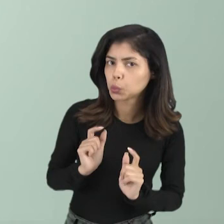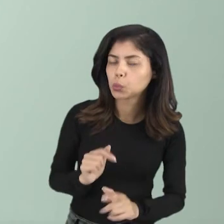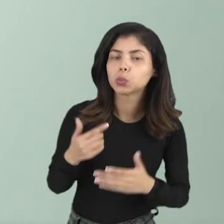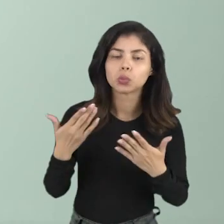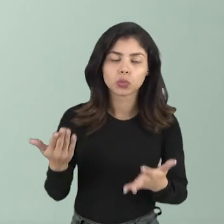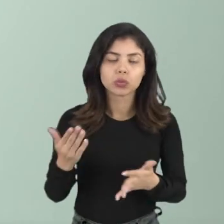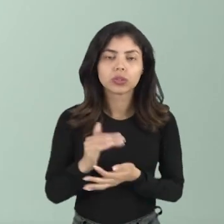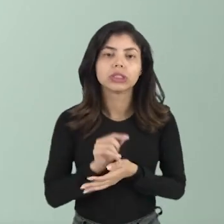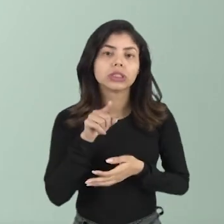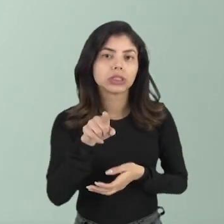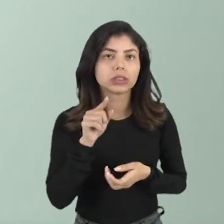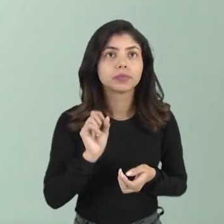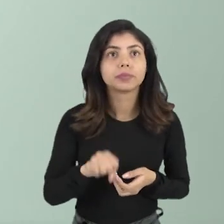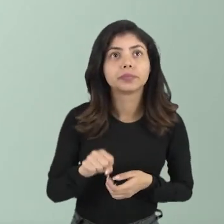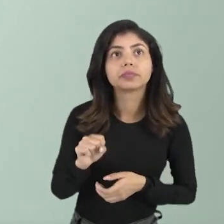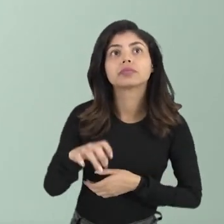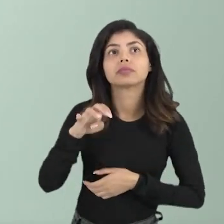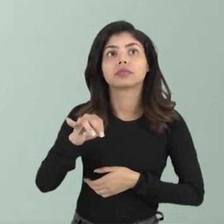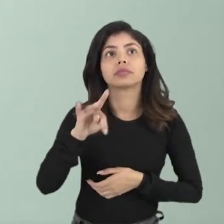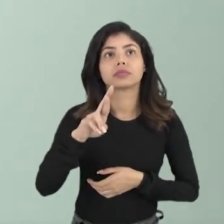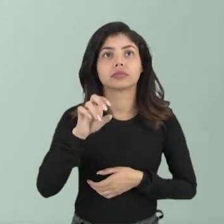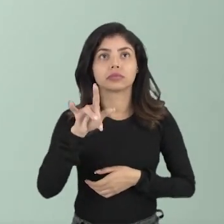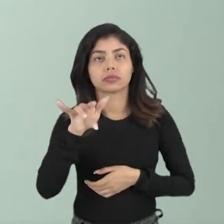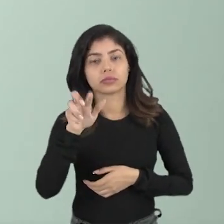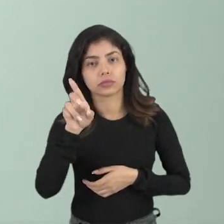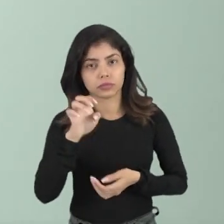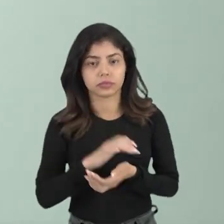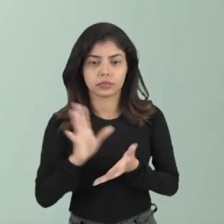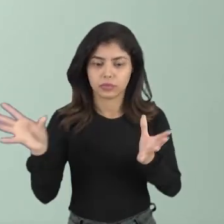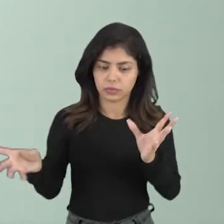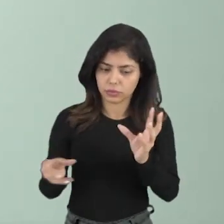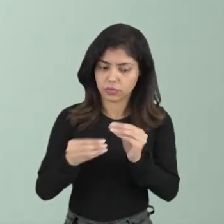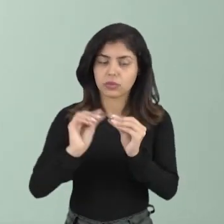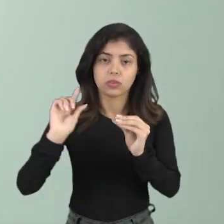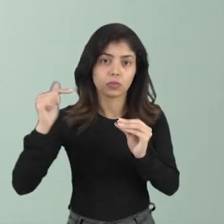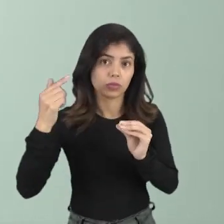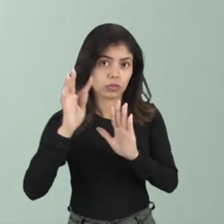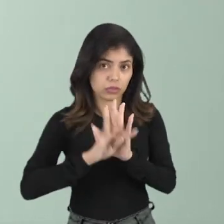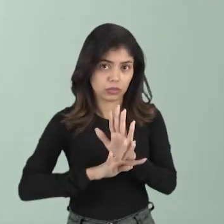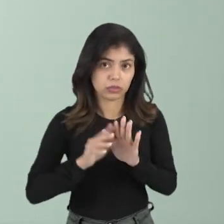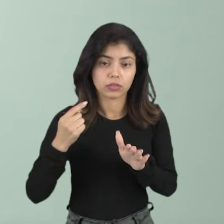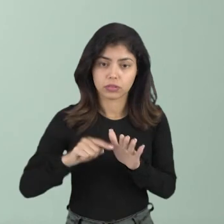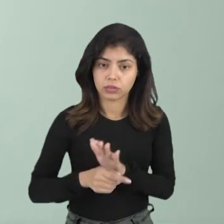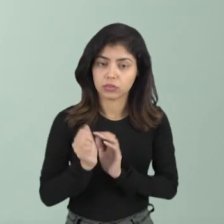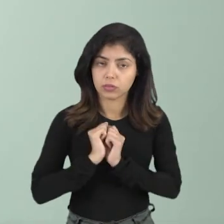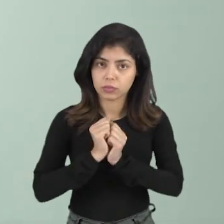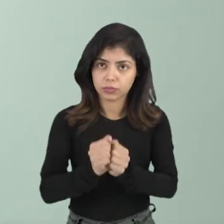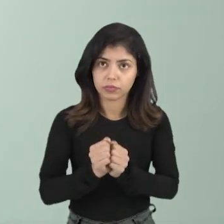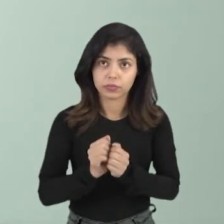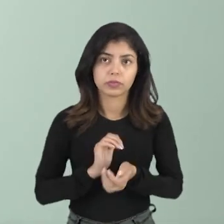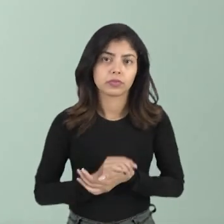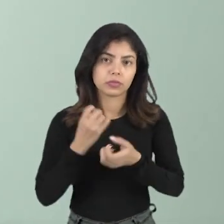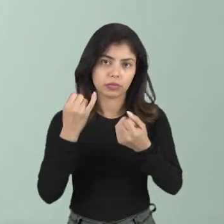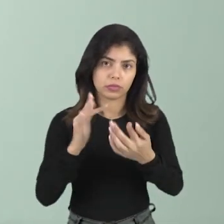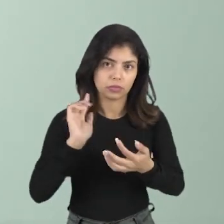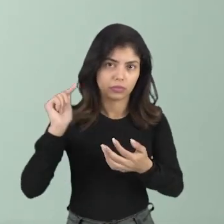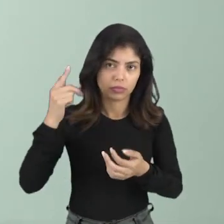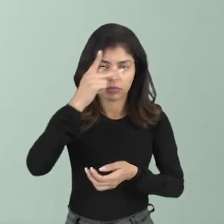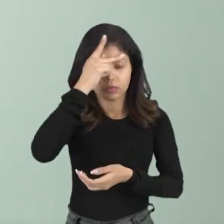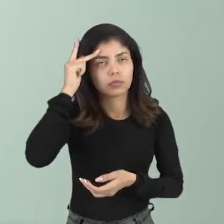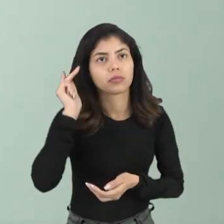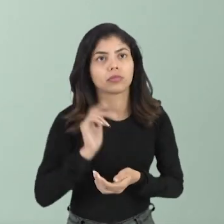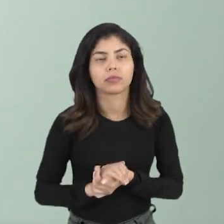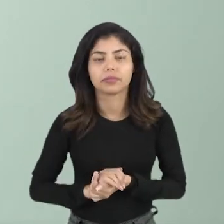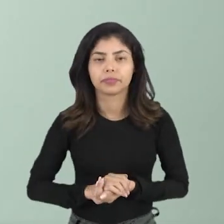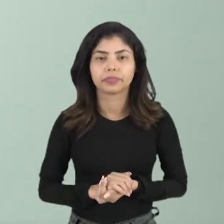você tirou. Então, isso é intertextualidade. Quando você encaixa um outro texto no seu e citando a outra pessoa